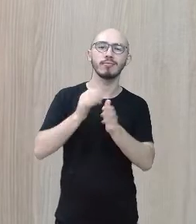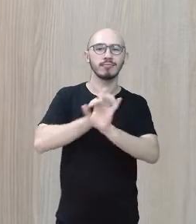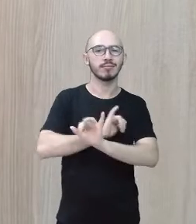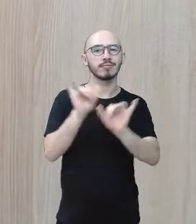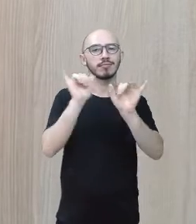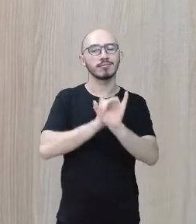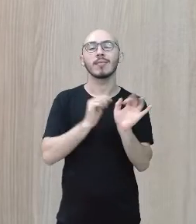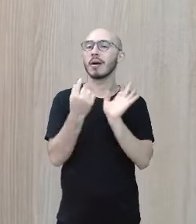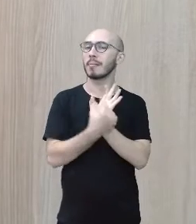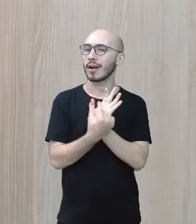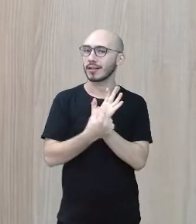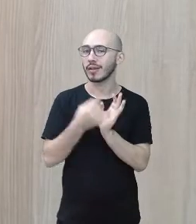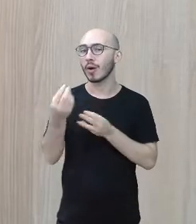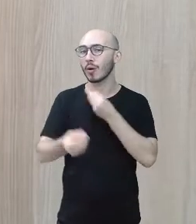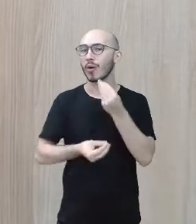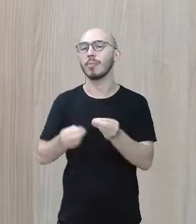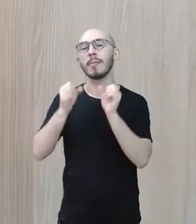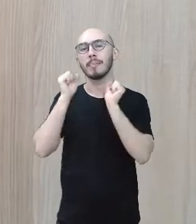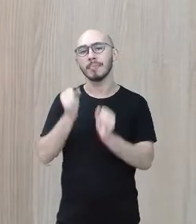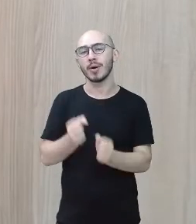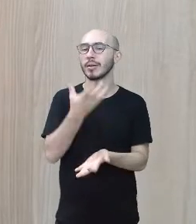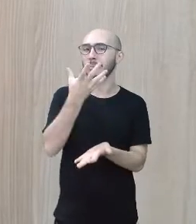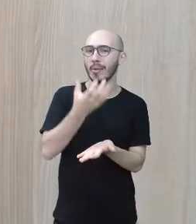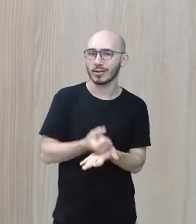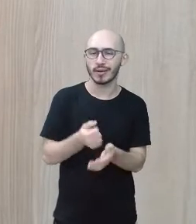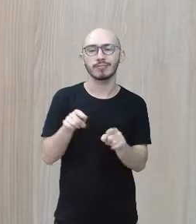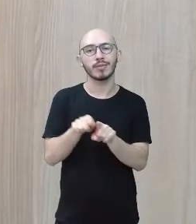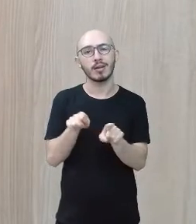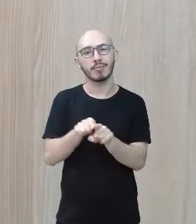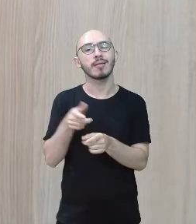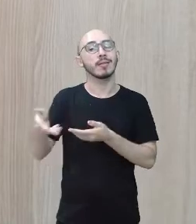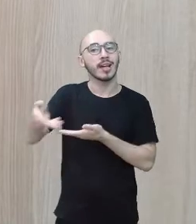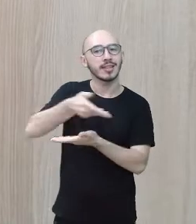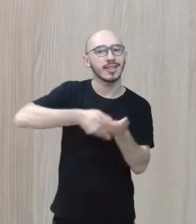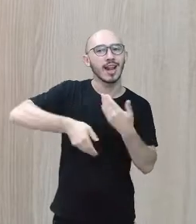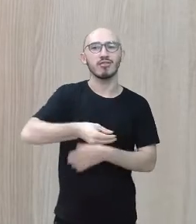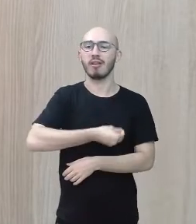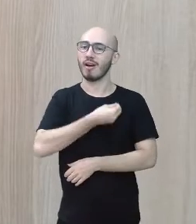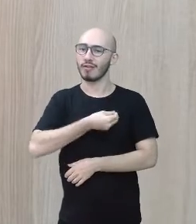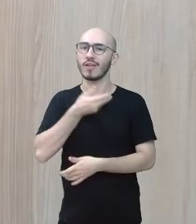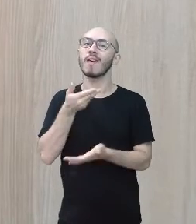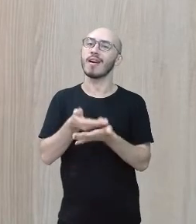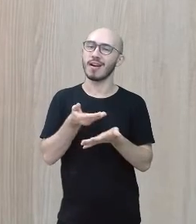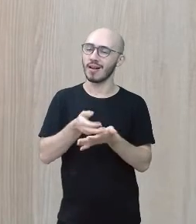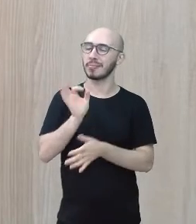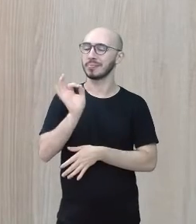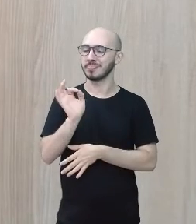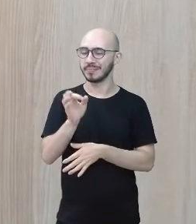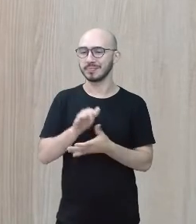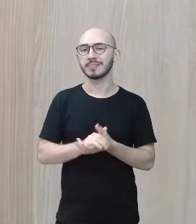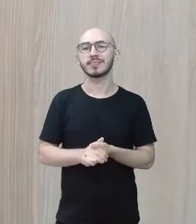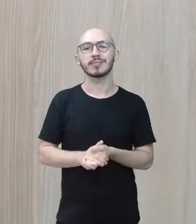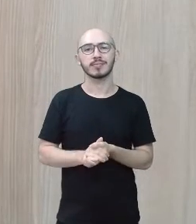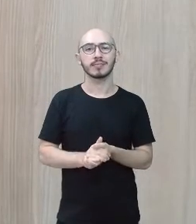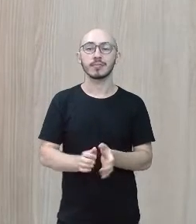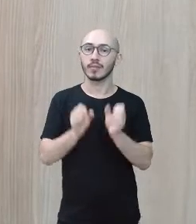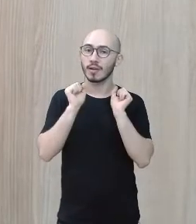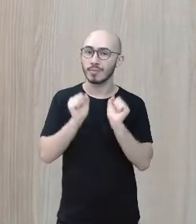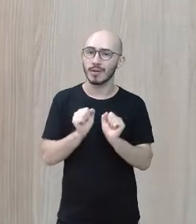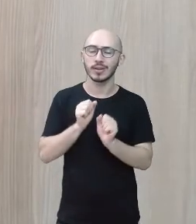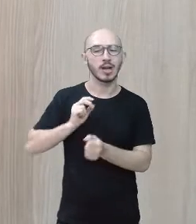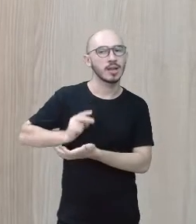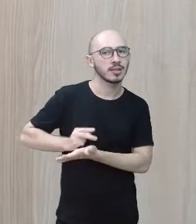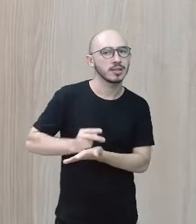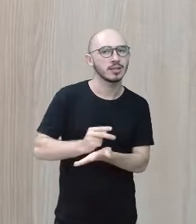aplicativos, certo? De como você pode fazer o download e interagir ao vivo aqui com a gente, tá bom? Você pode notar que a gente dá sempre